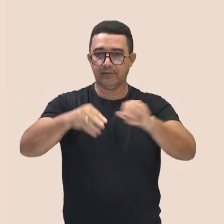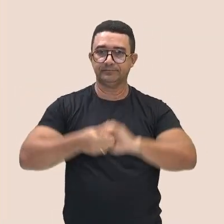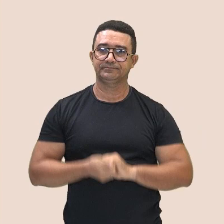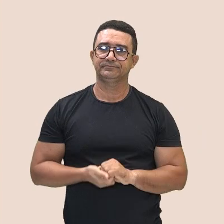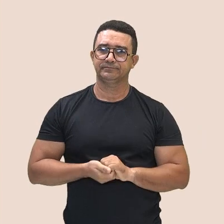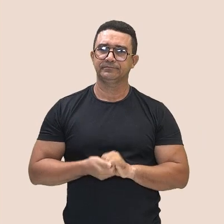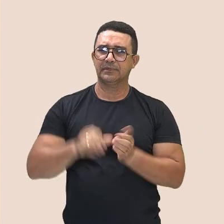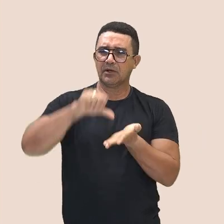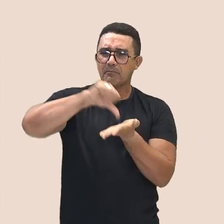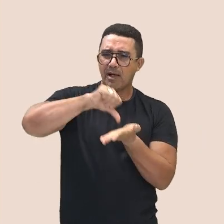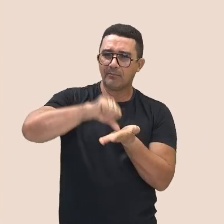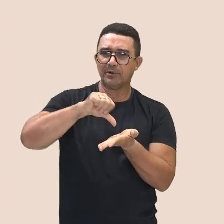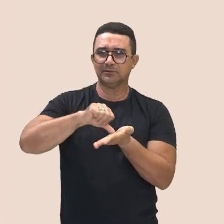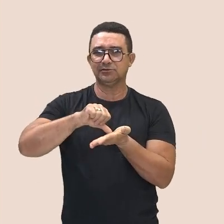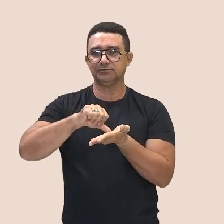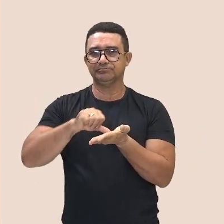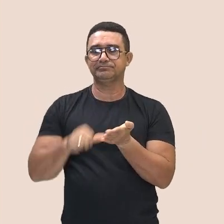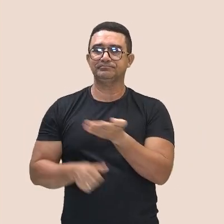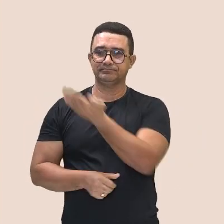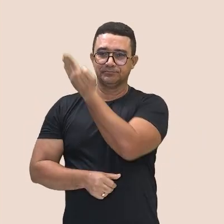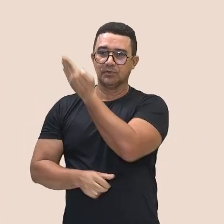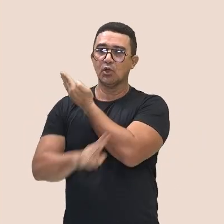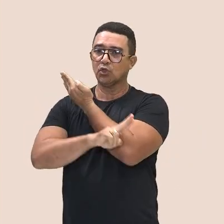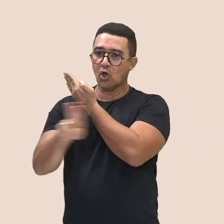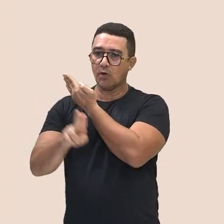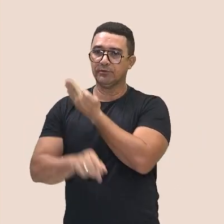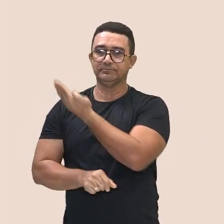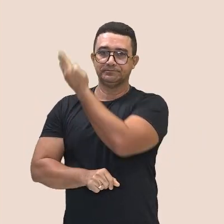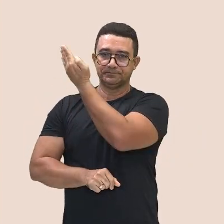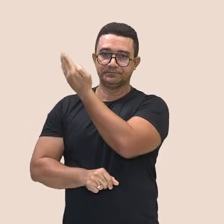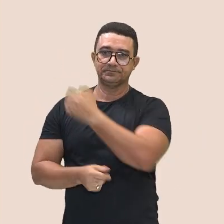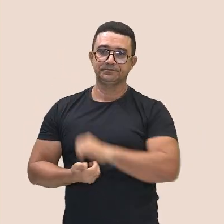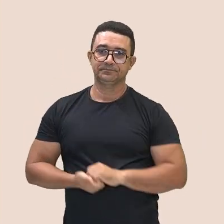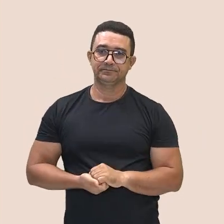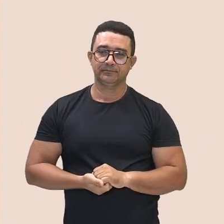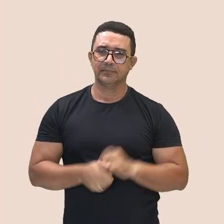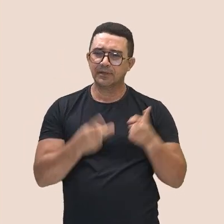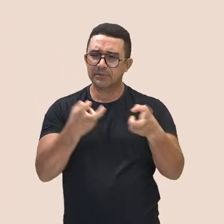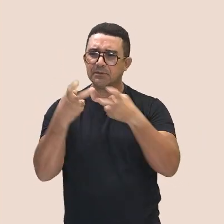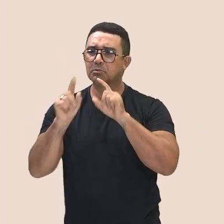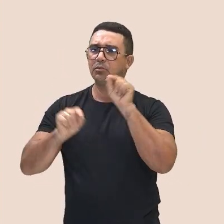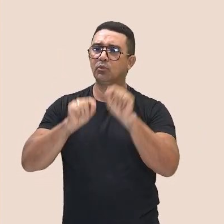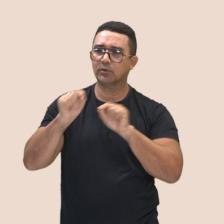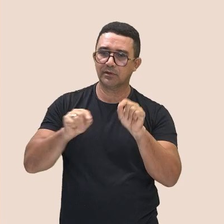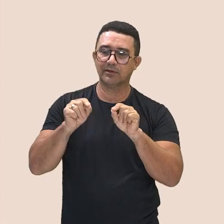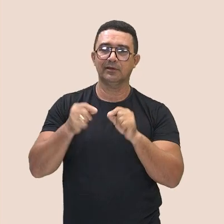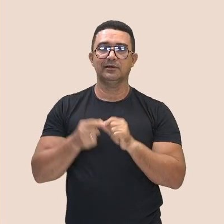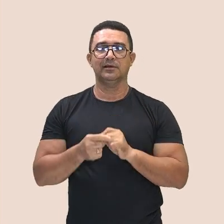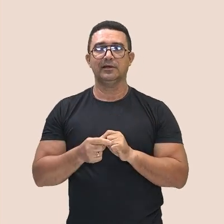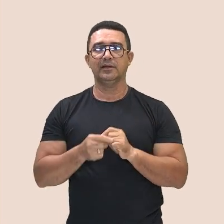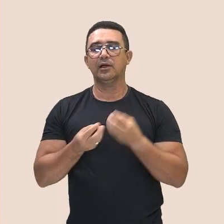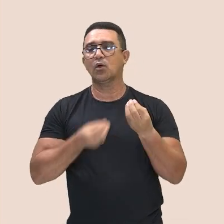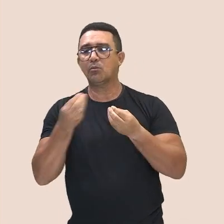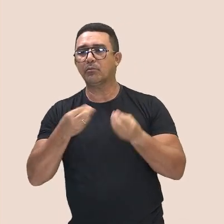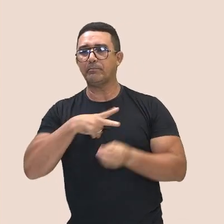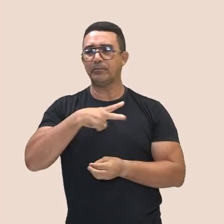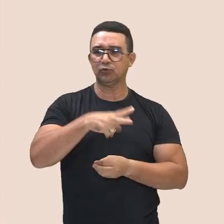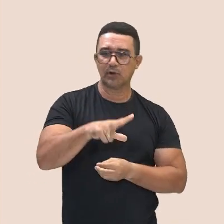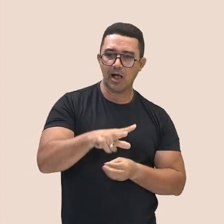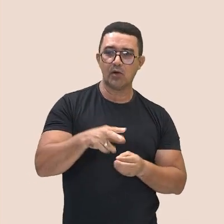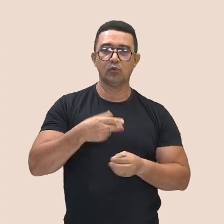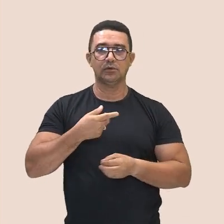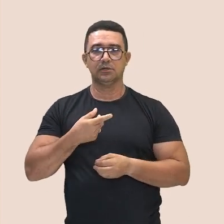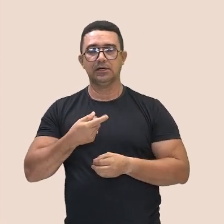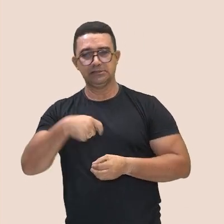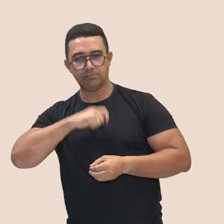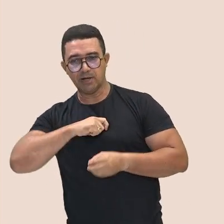do Tratado de Utrecht, de 1713, podemos verificar a representação e definição entre Portugal, Espanha